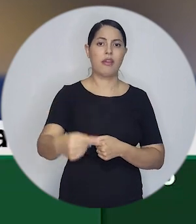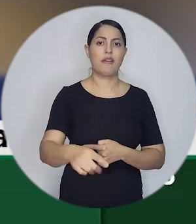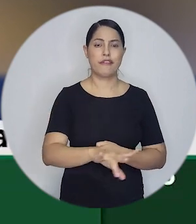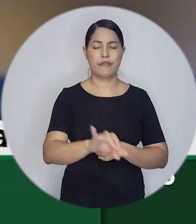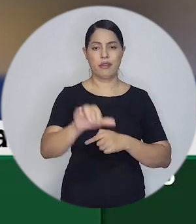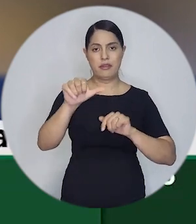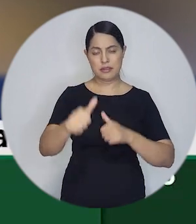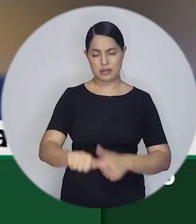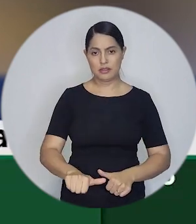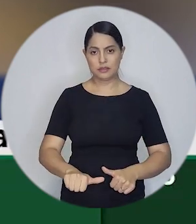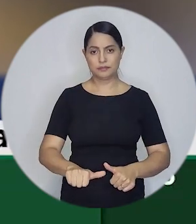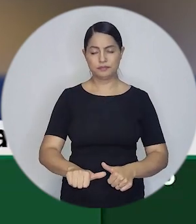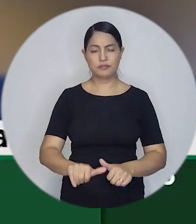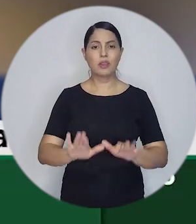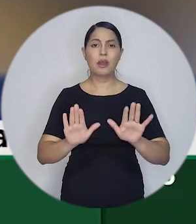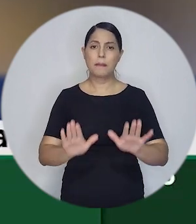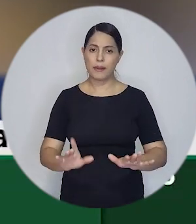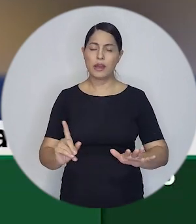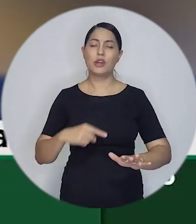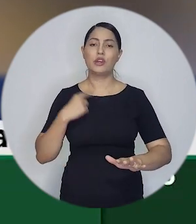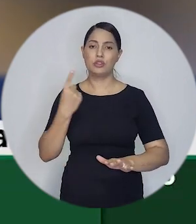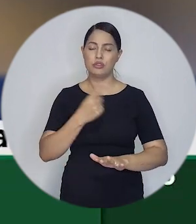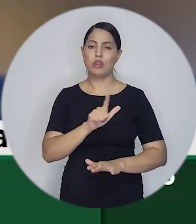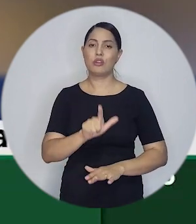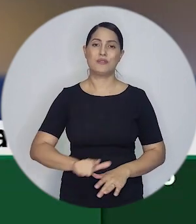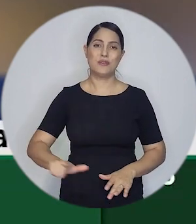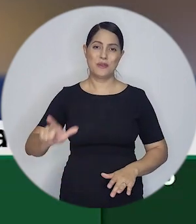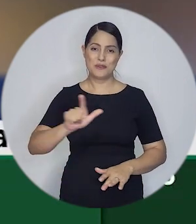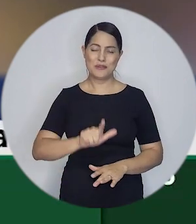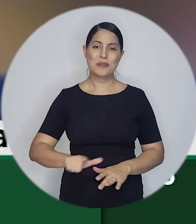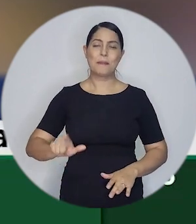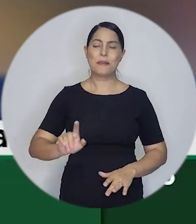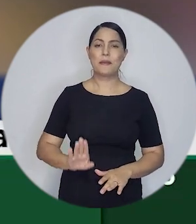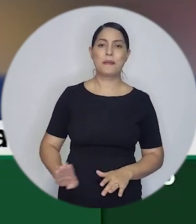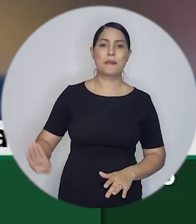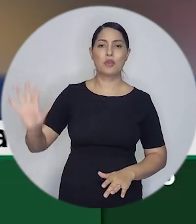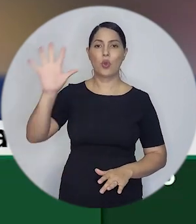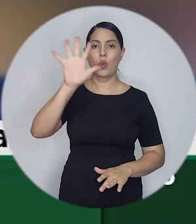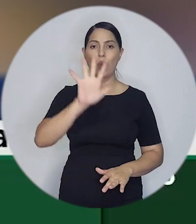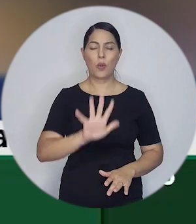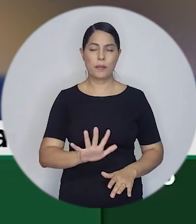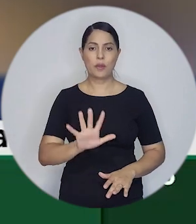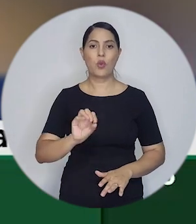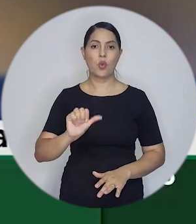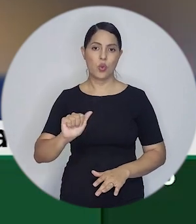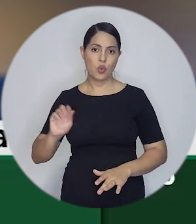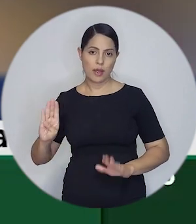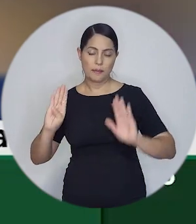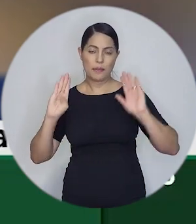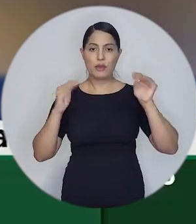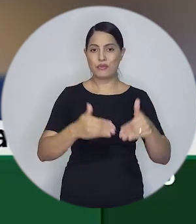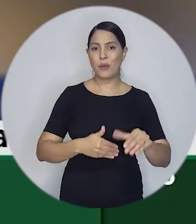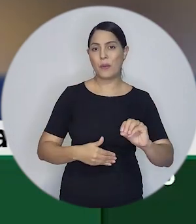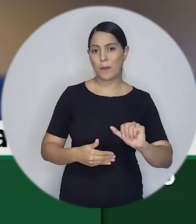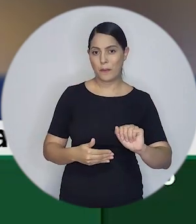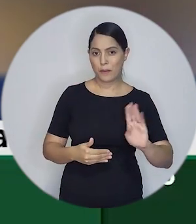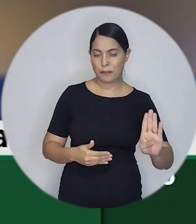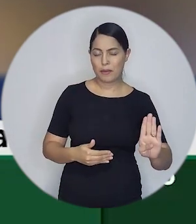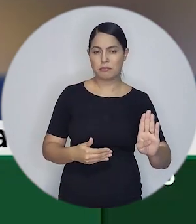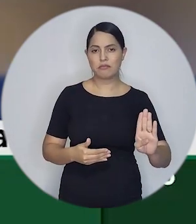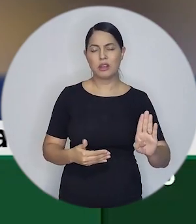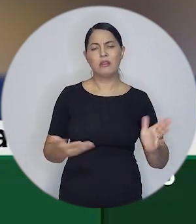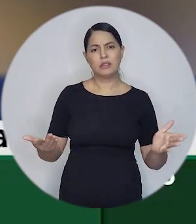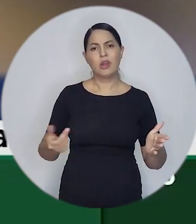analisar o projeto com muita tranquilidade, embora esse seja uma matéria não afeta o resto do Brasil, mas é da OAB para a